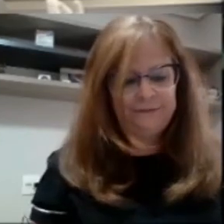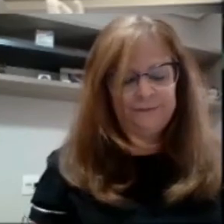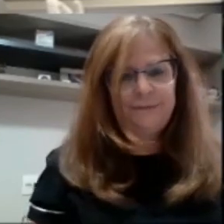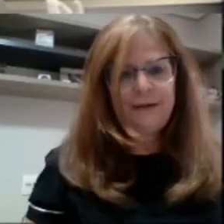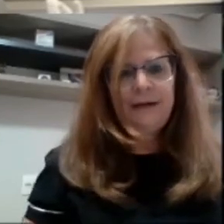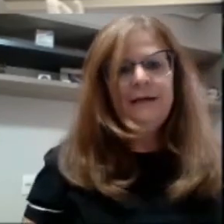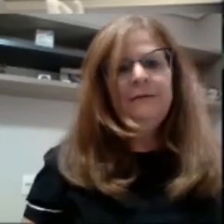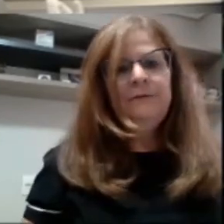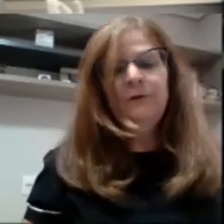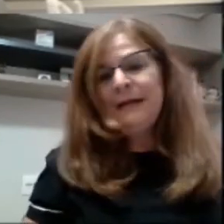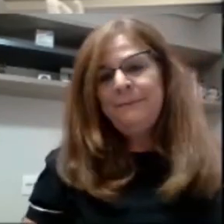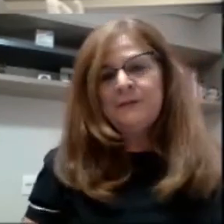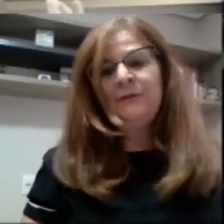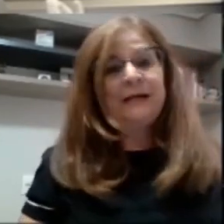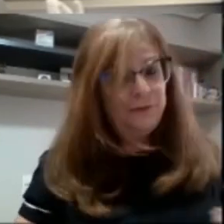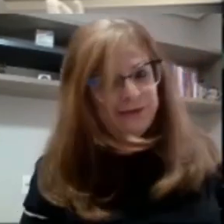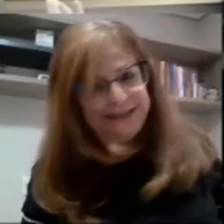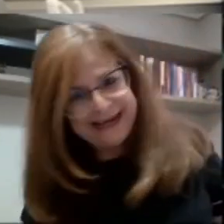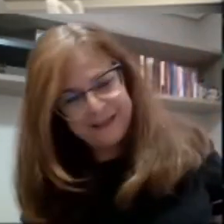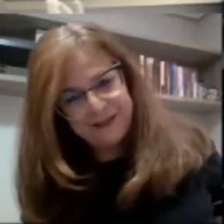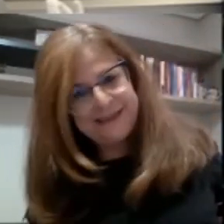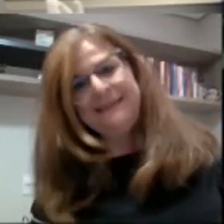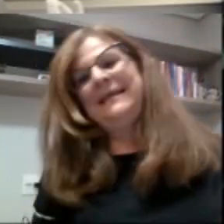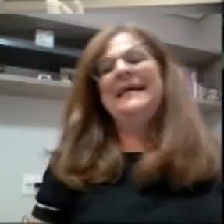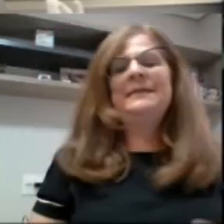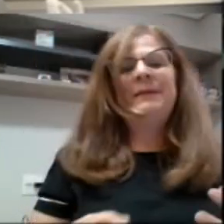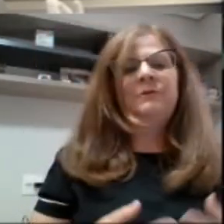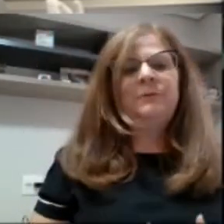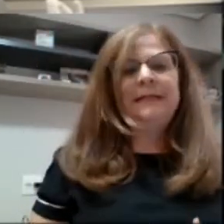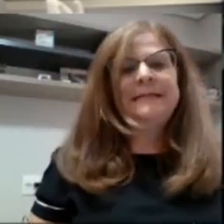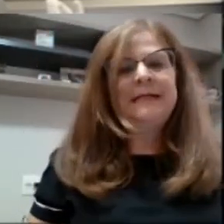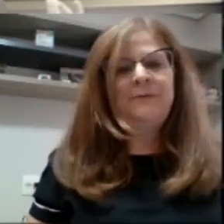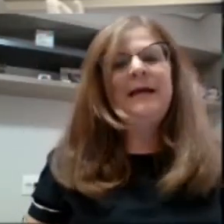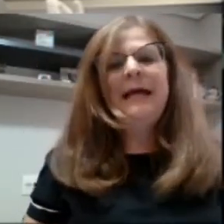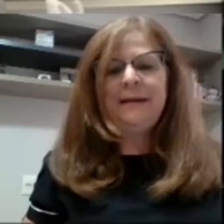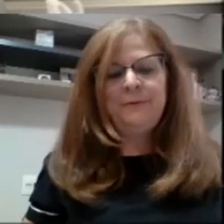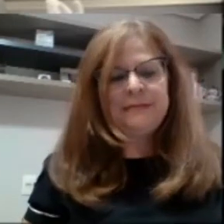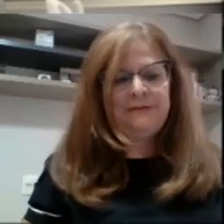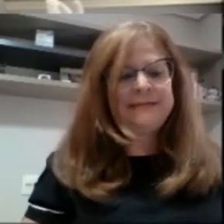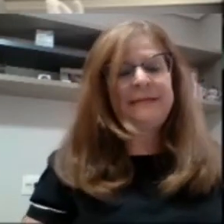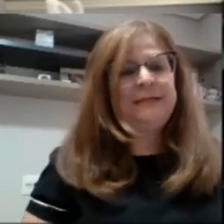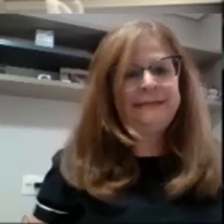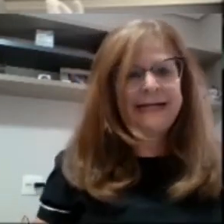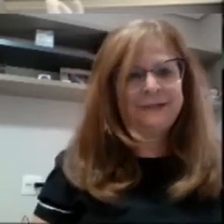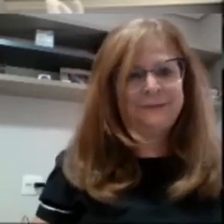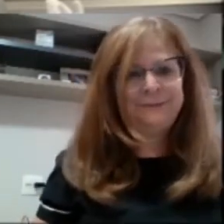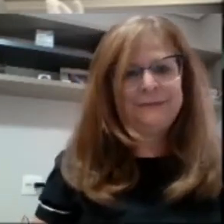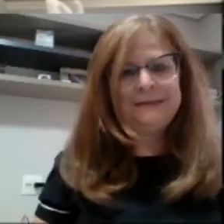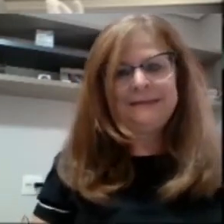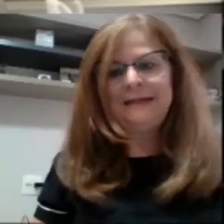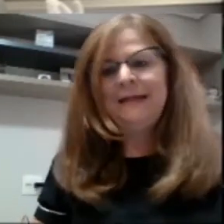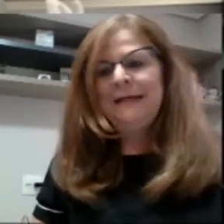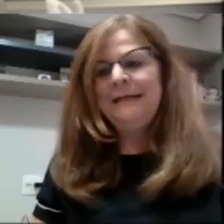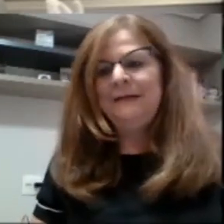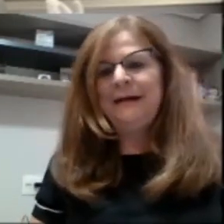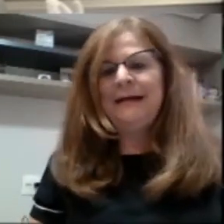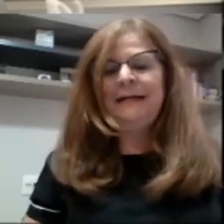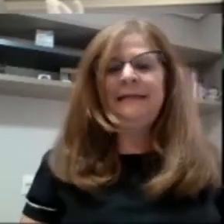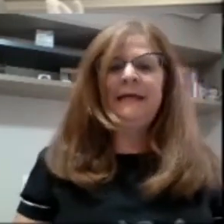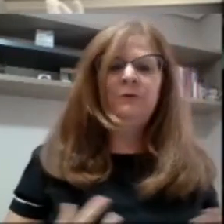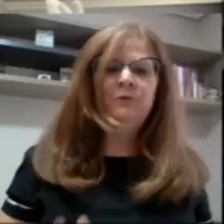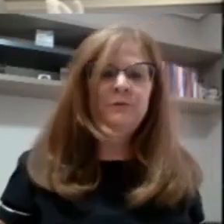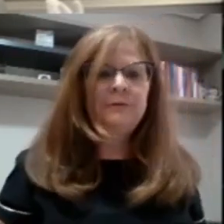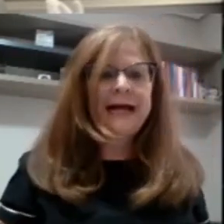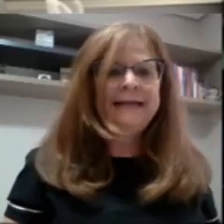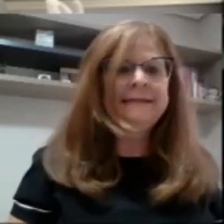comunidade. Qualquer pessoa da comunidade que se interessa pela comunicação, é possível essa aprendizagem, tá? Então, aí